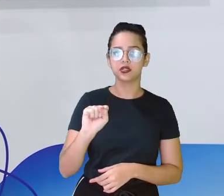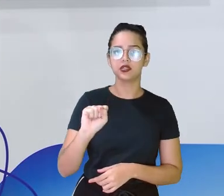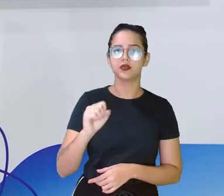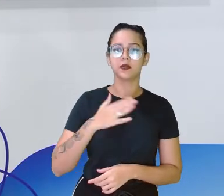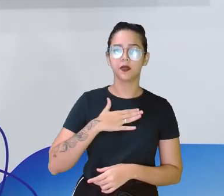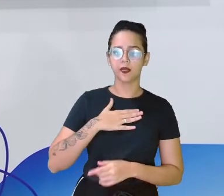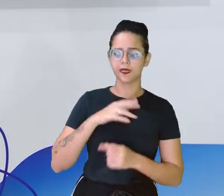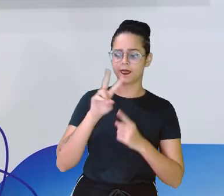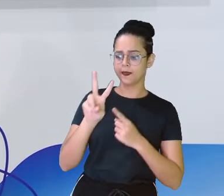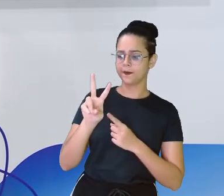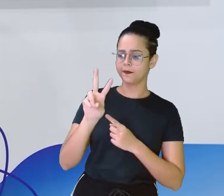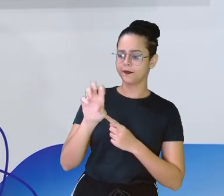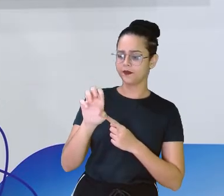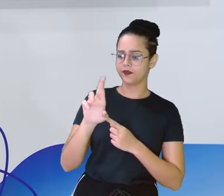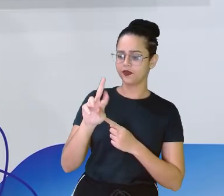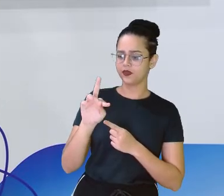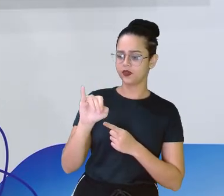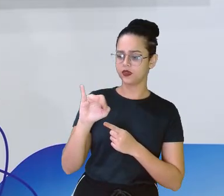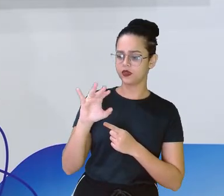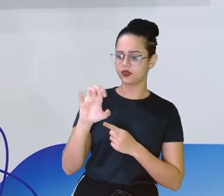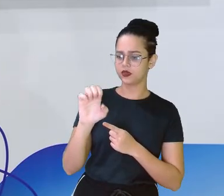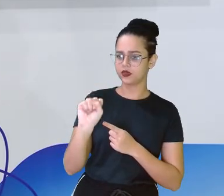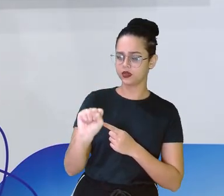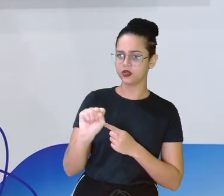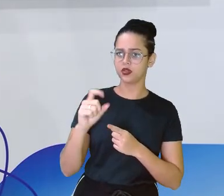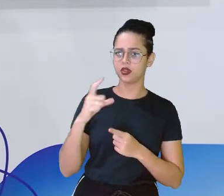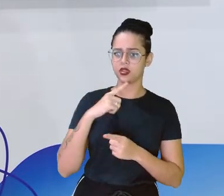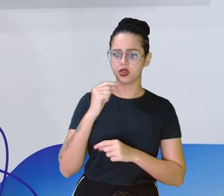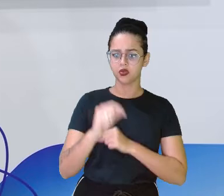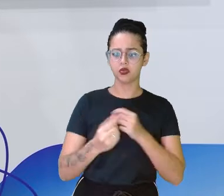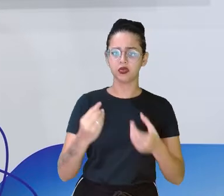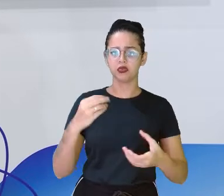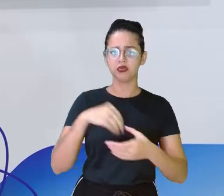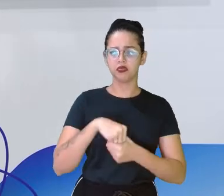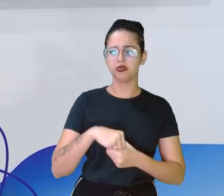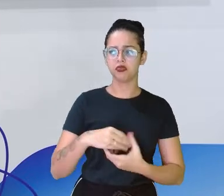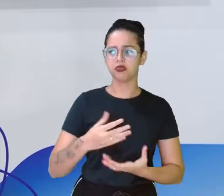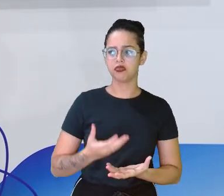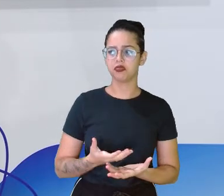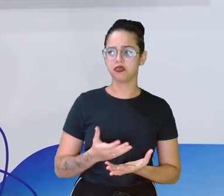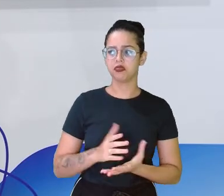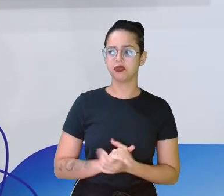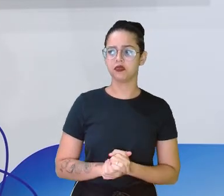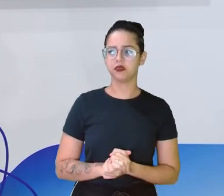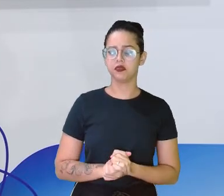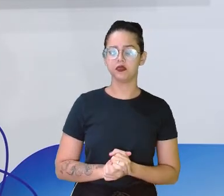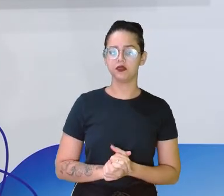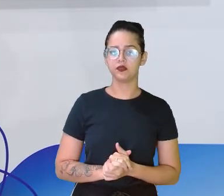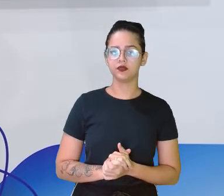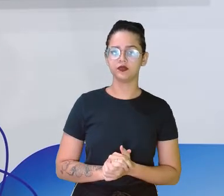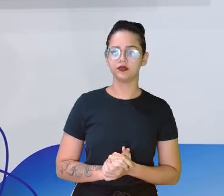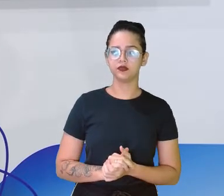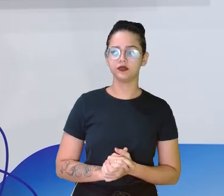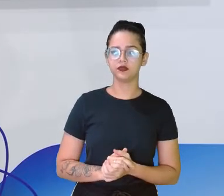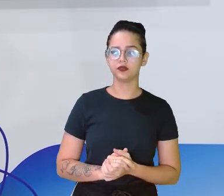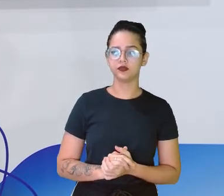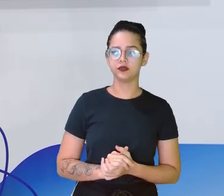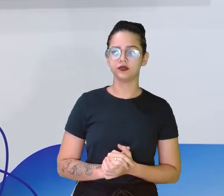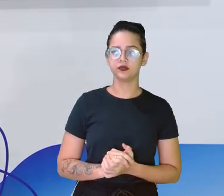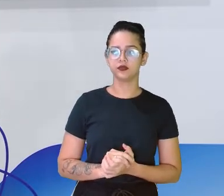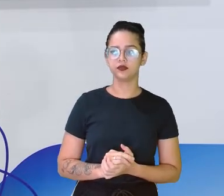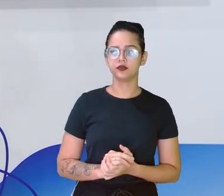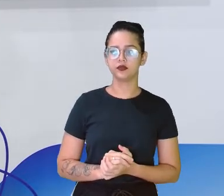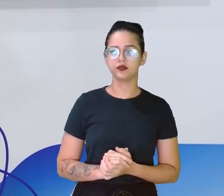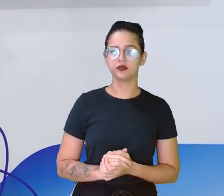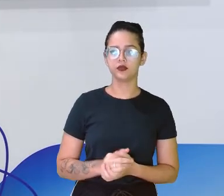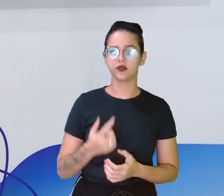meus vértices são compostos por nada mais, nada menos, eu trouxe aqui. Eu